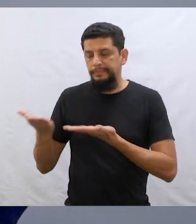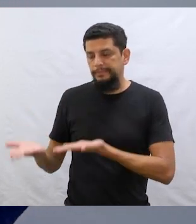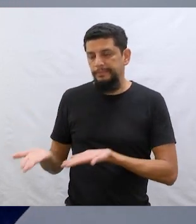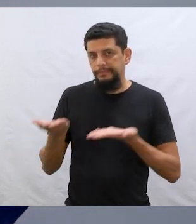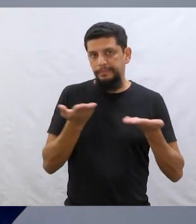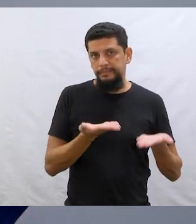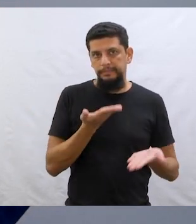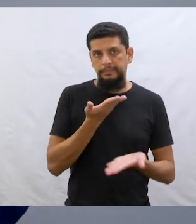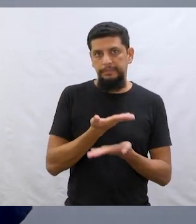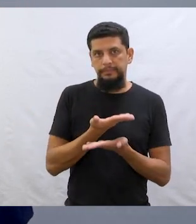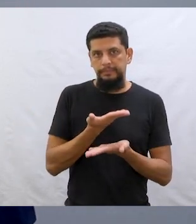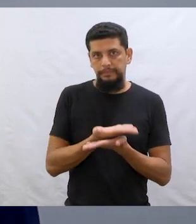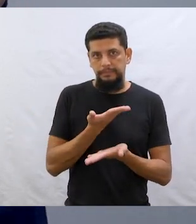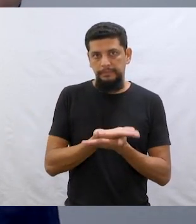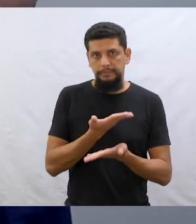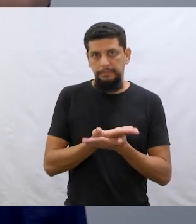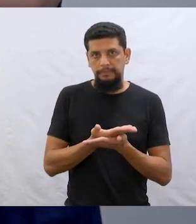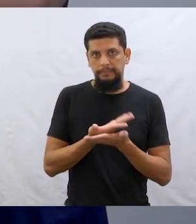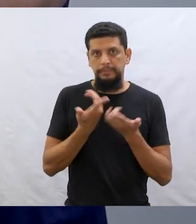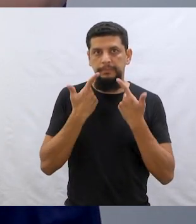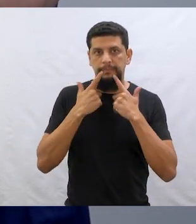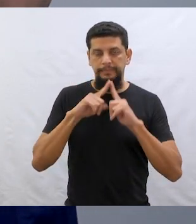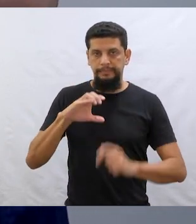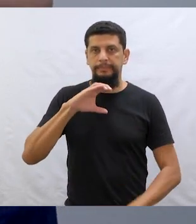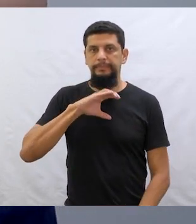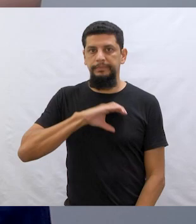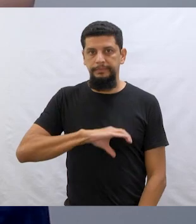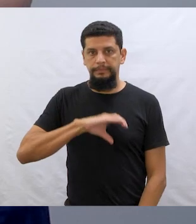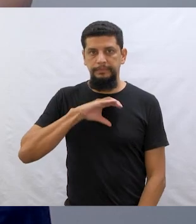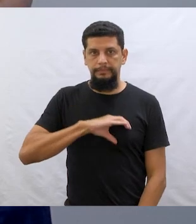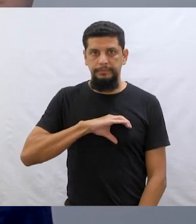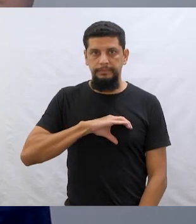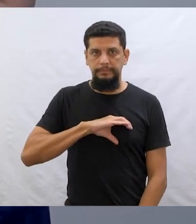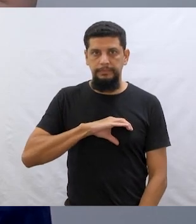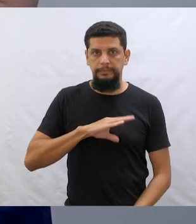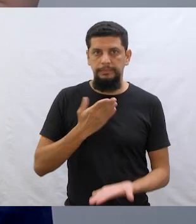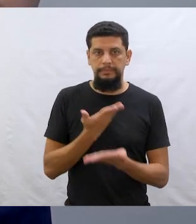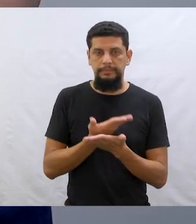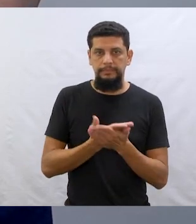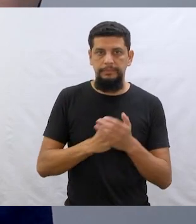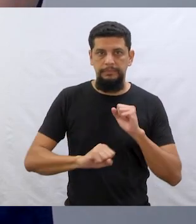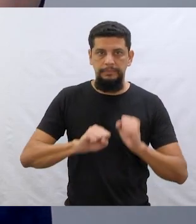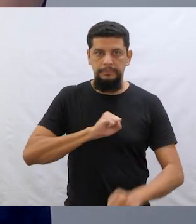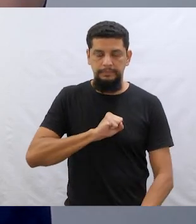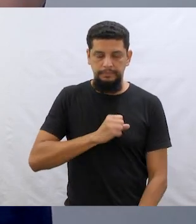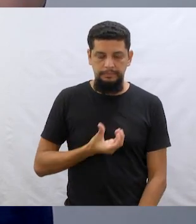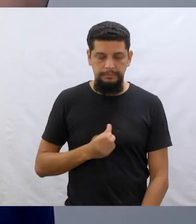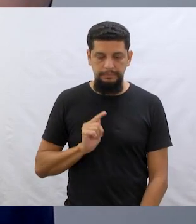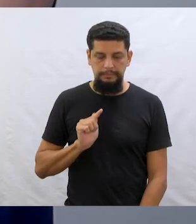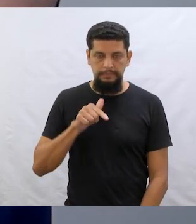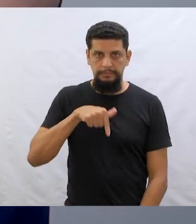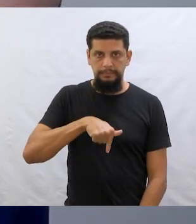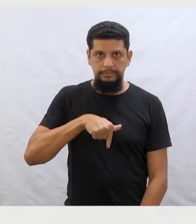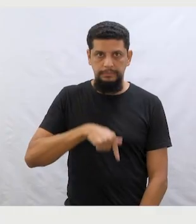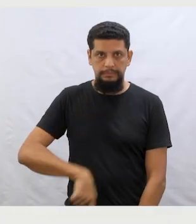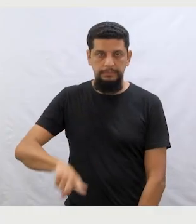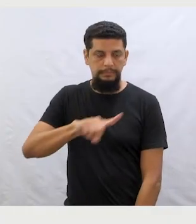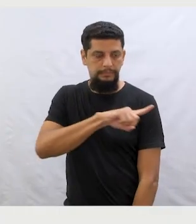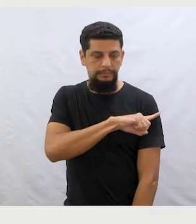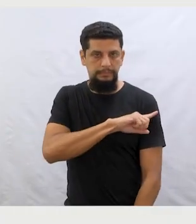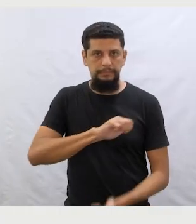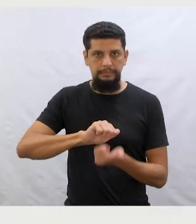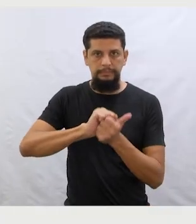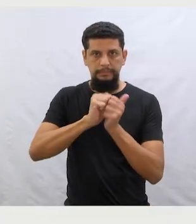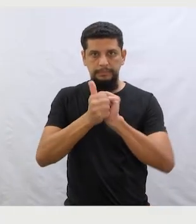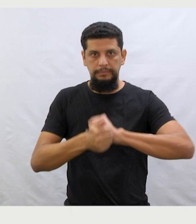sejam bem-vindos na nossa aula de língua portuguesa, a aula número 7 de primeiro